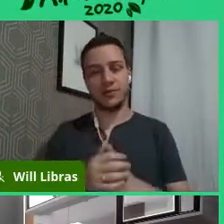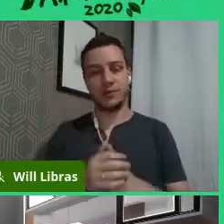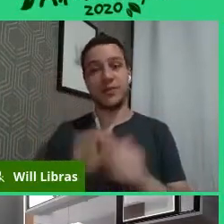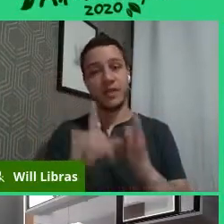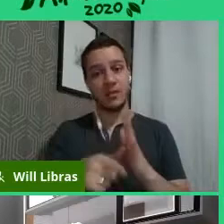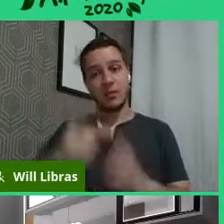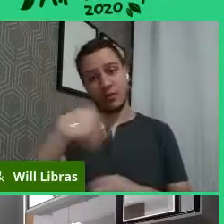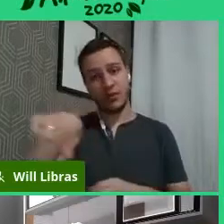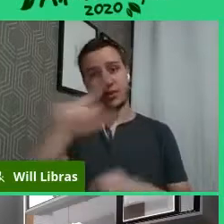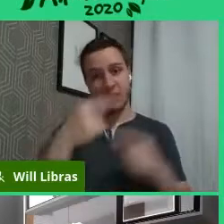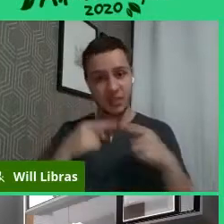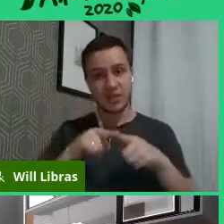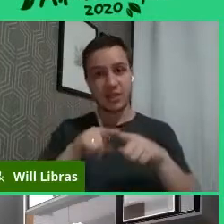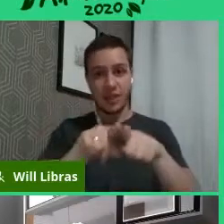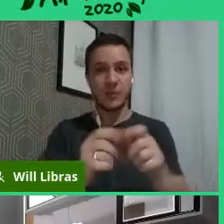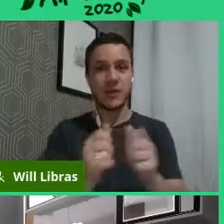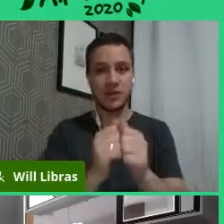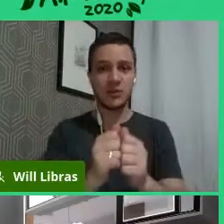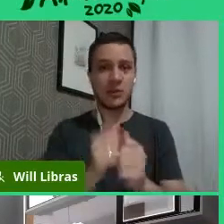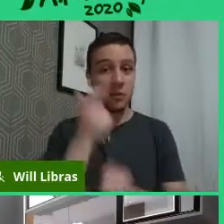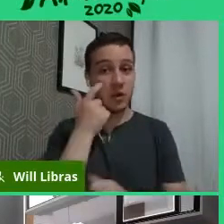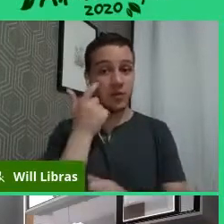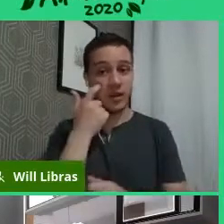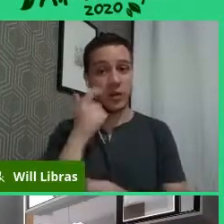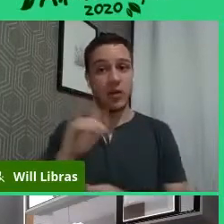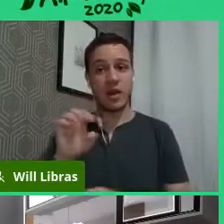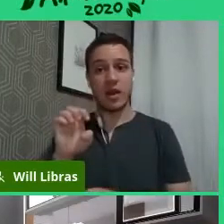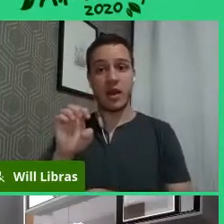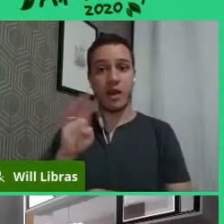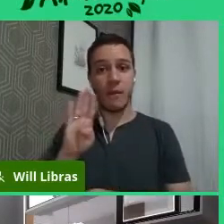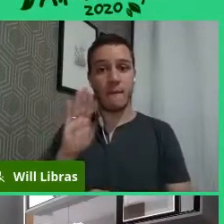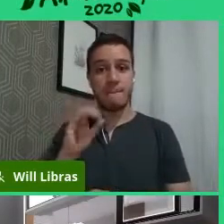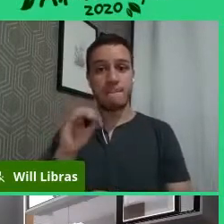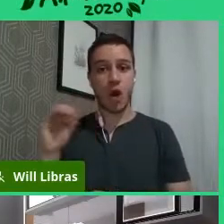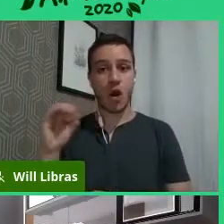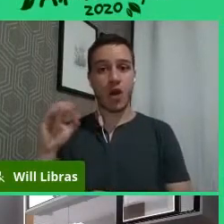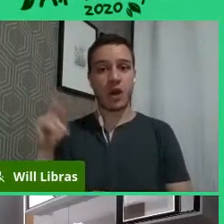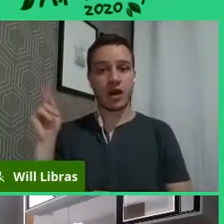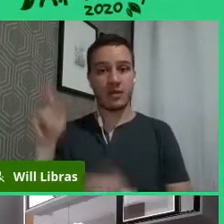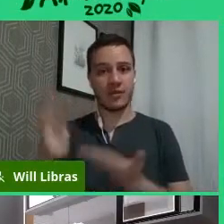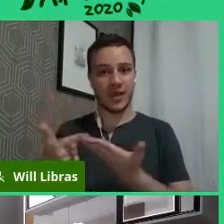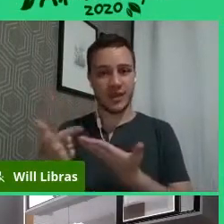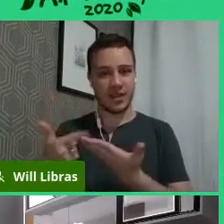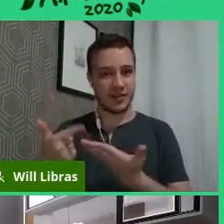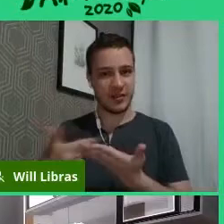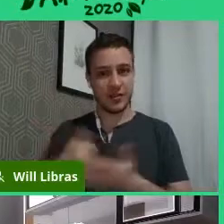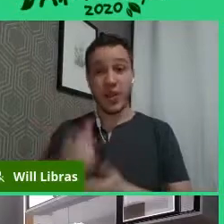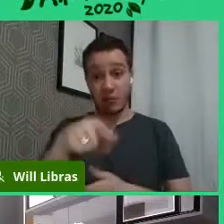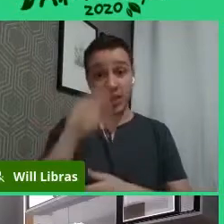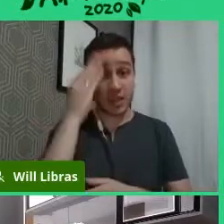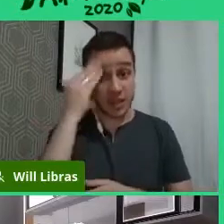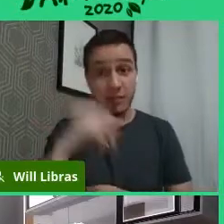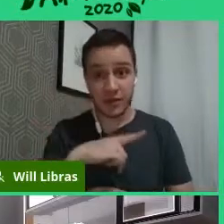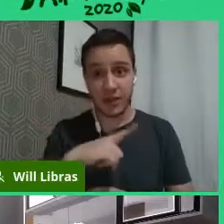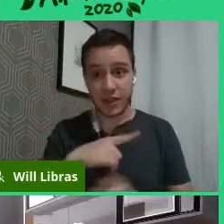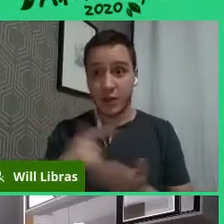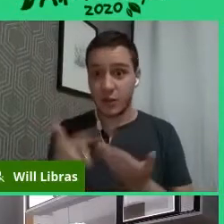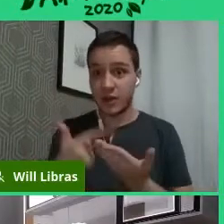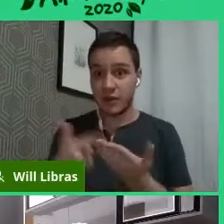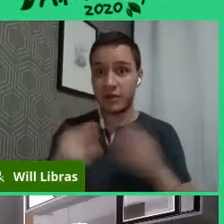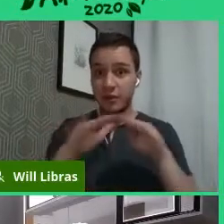vão acompanhar no e-book. Estão sabendo que vai ter um e-book do Mesa Brasil este